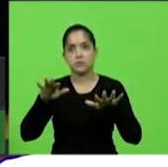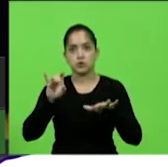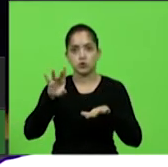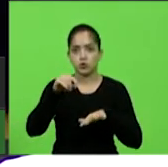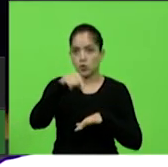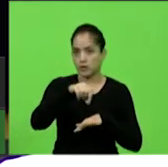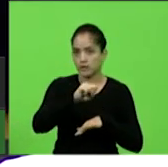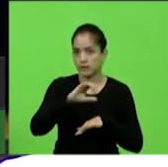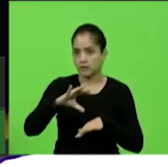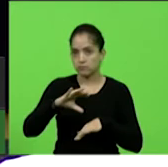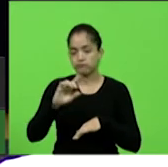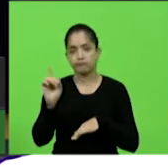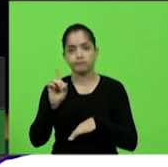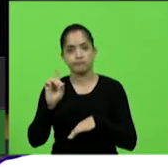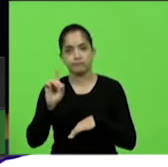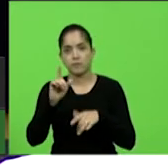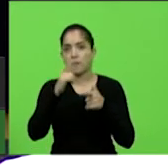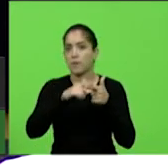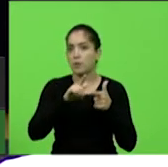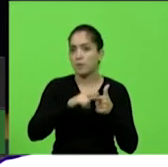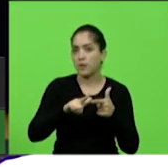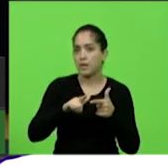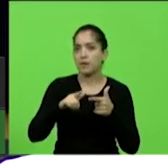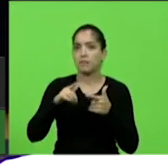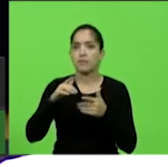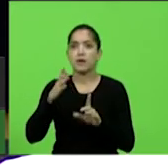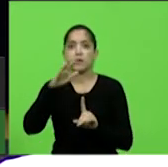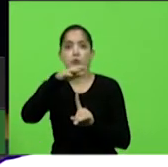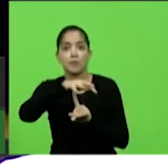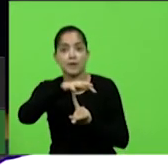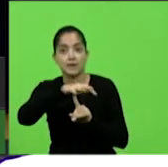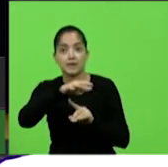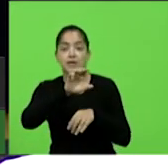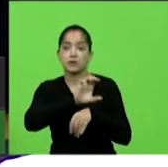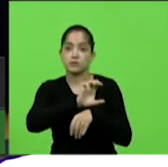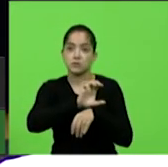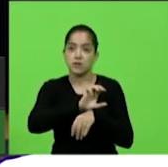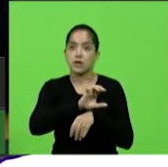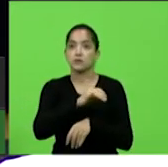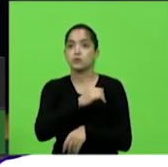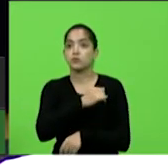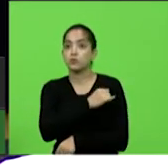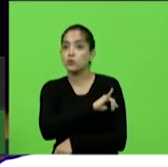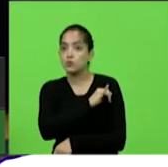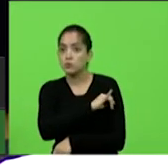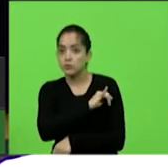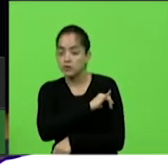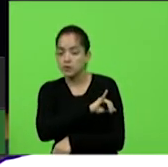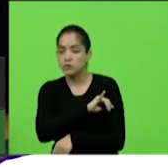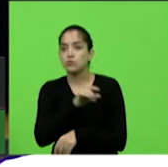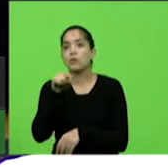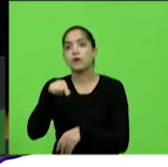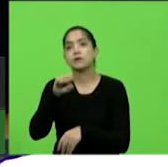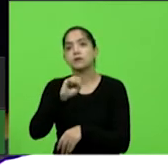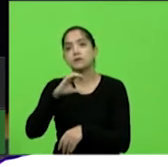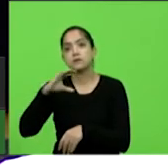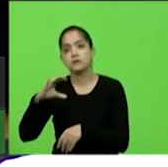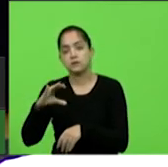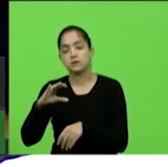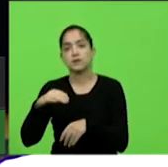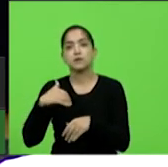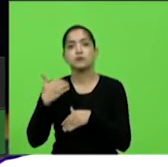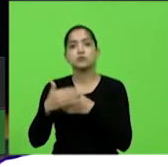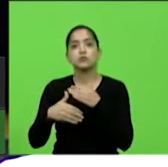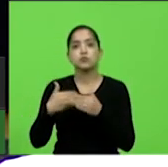Catarina. Nós temos problema no Paraná, nós temos problema no Rio de Janeiro, nós temos problema em Santa Catarina, e isso tudo